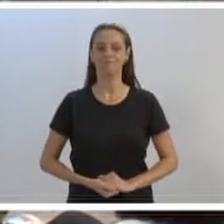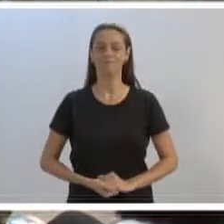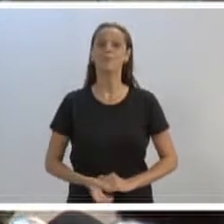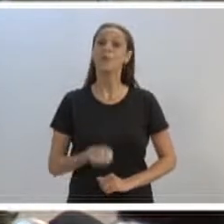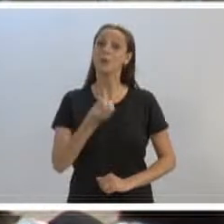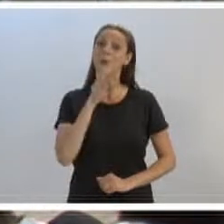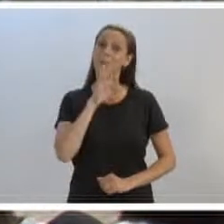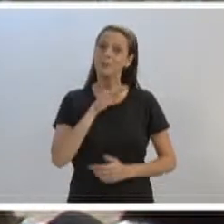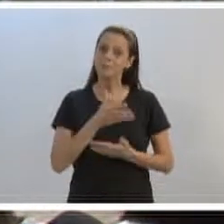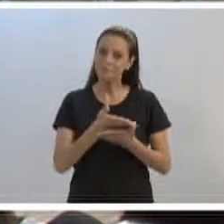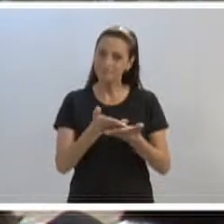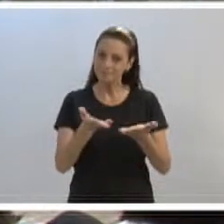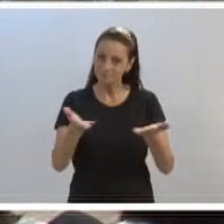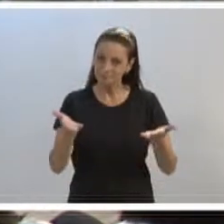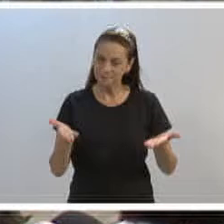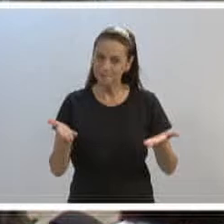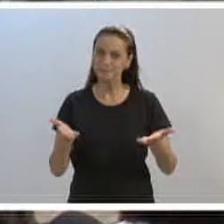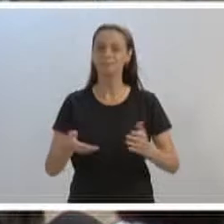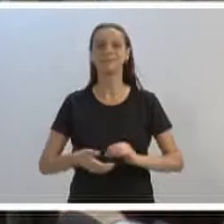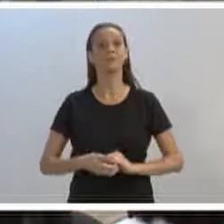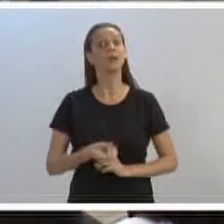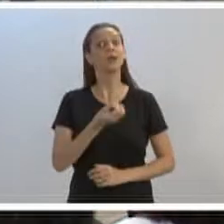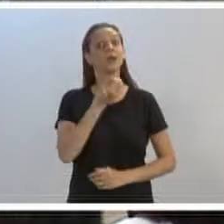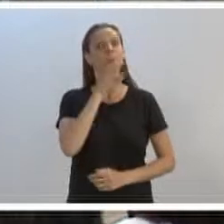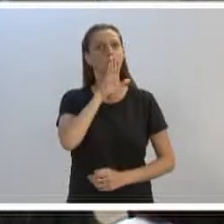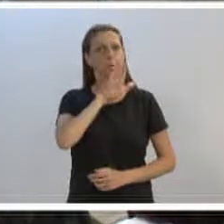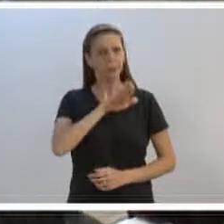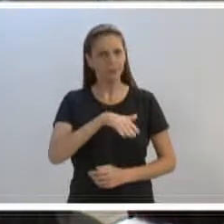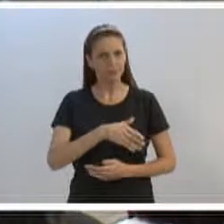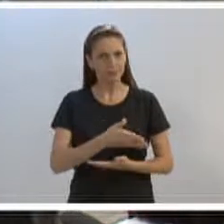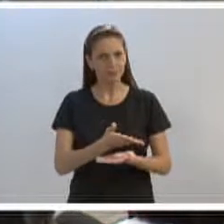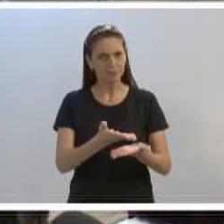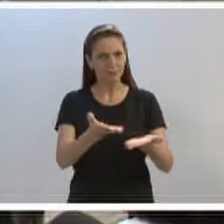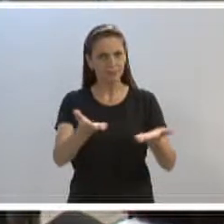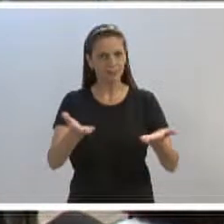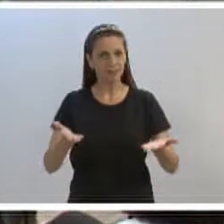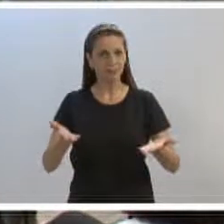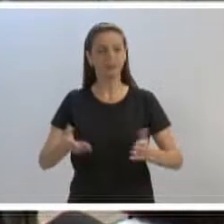Boa tarde. Boa tarde.